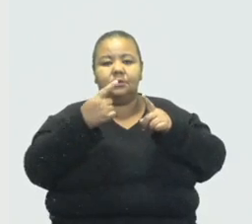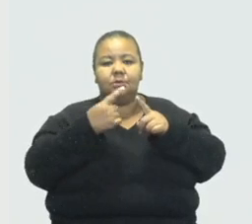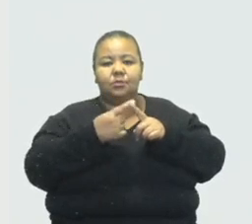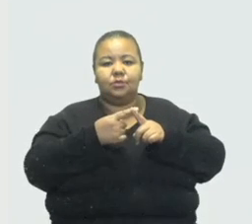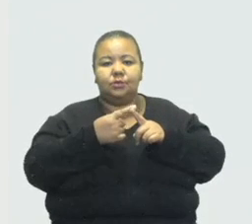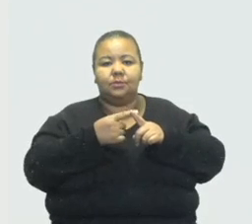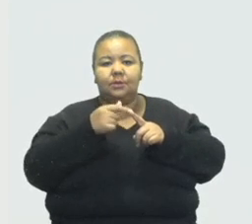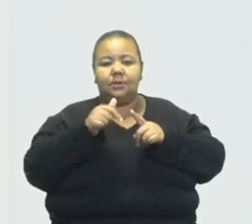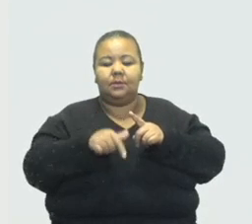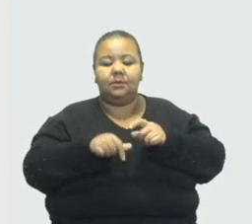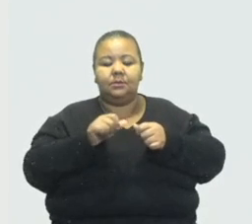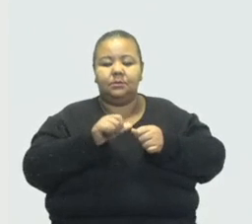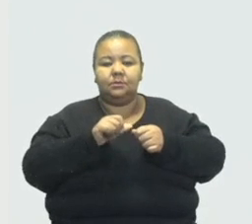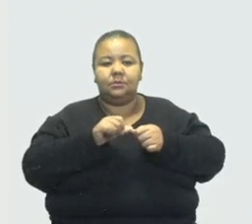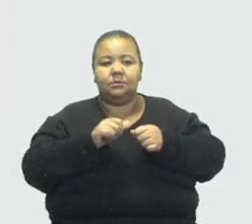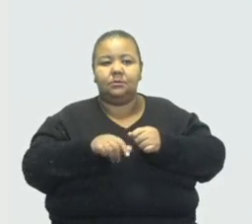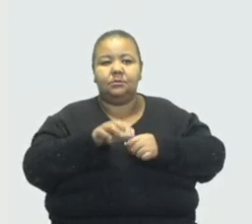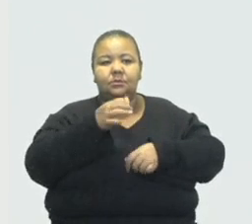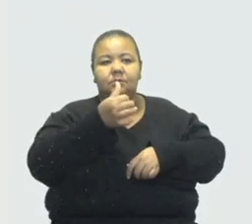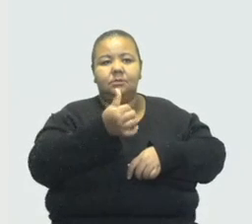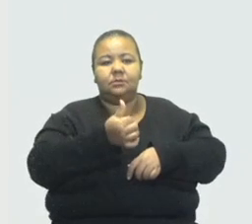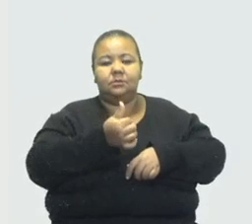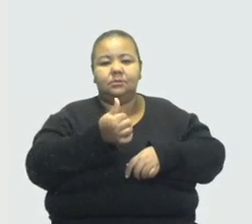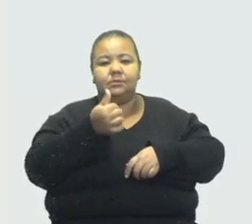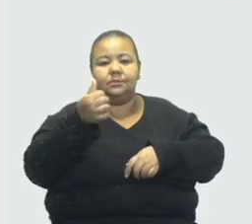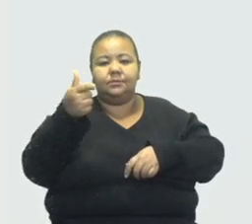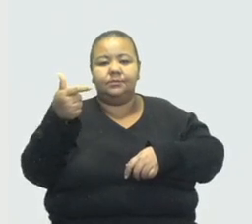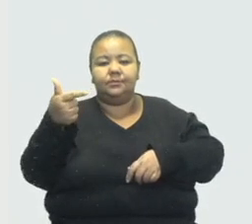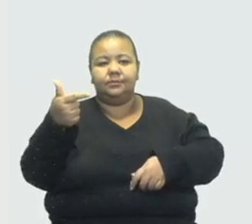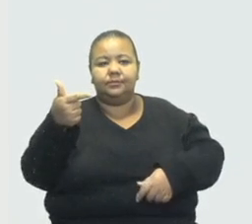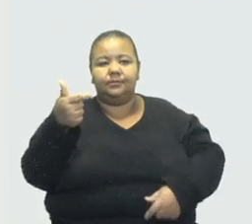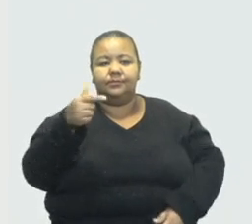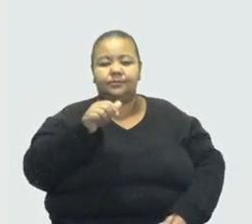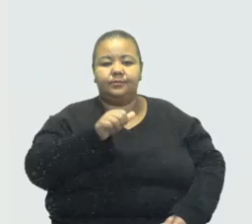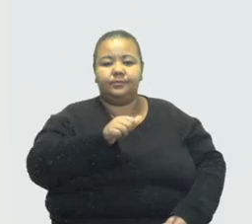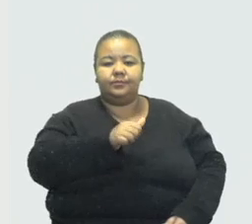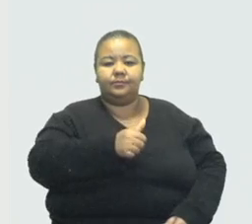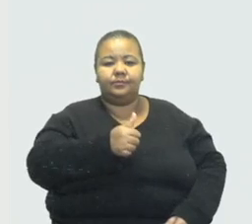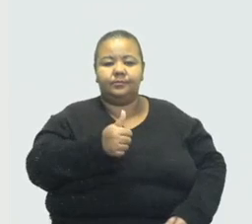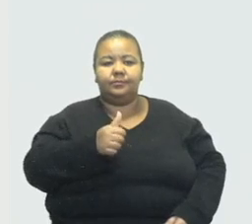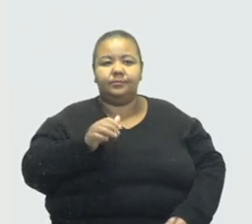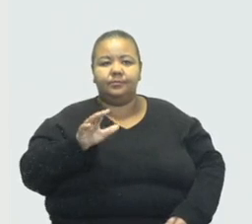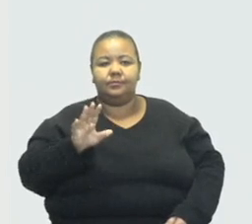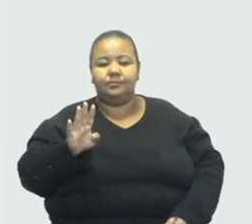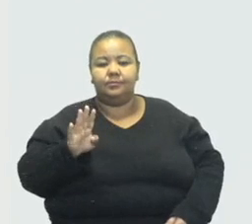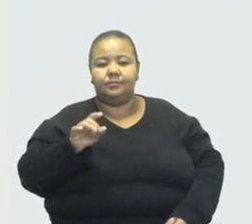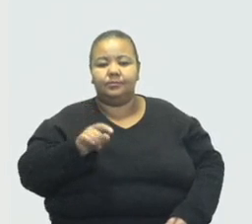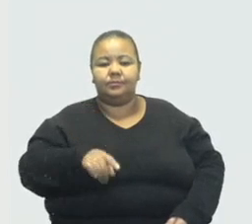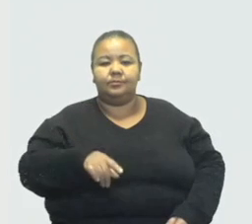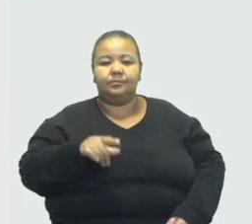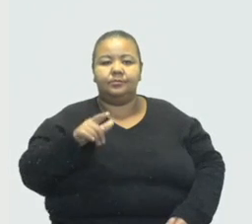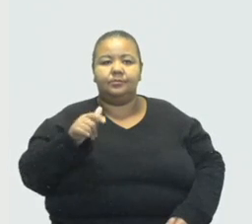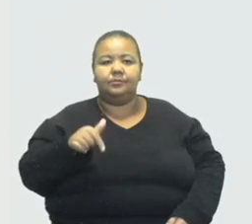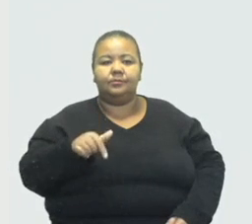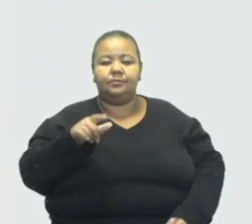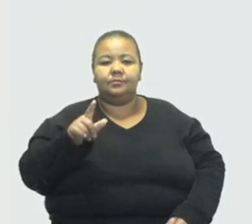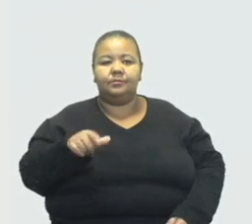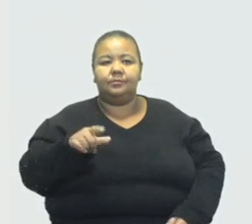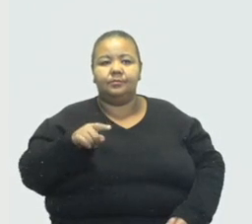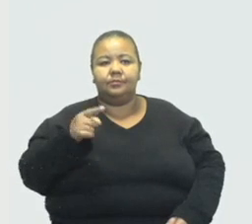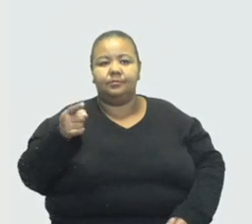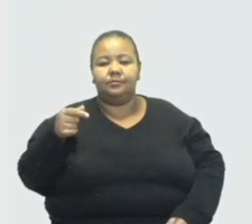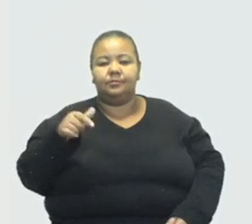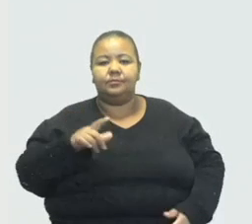exemplo, realizarmos o produto 6, 2, 11 e 4 pela nossa matriz inversa,